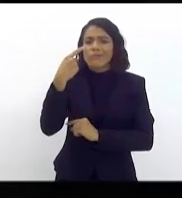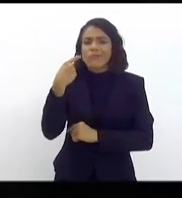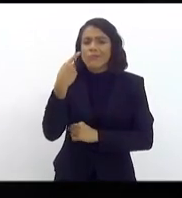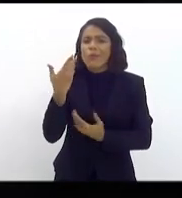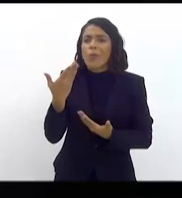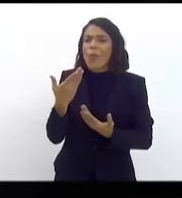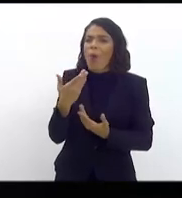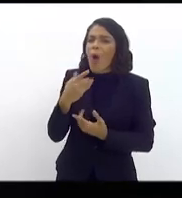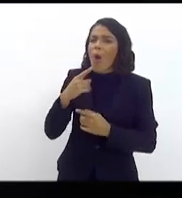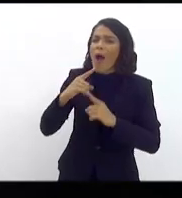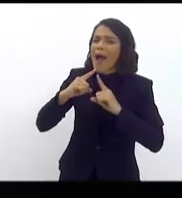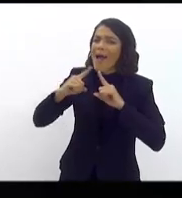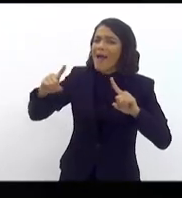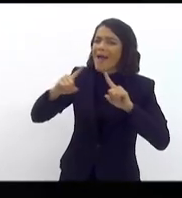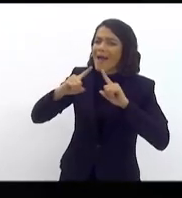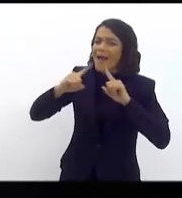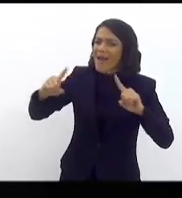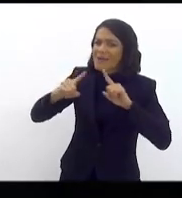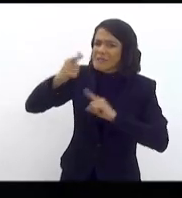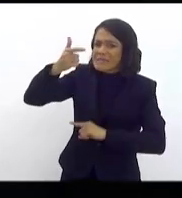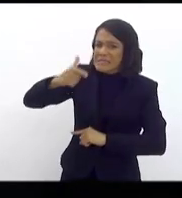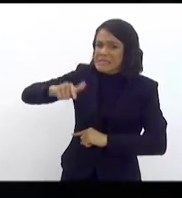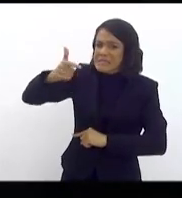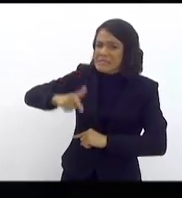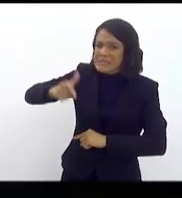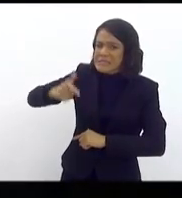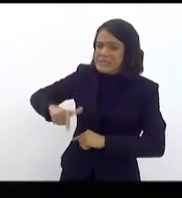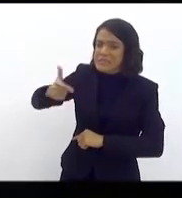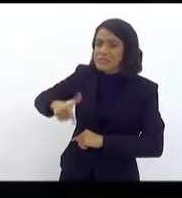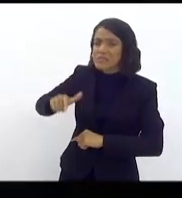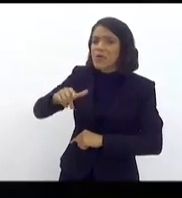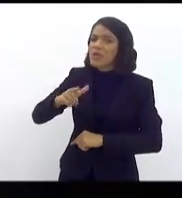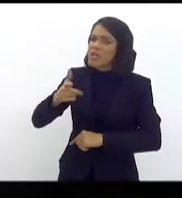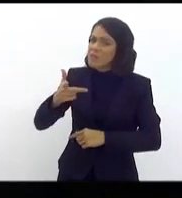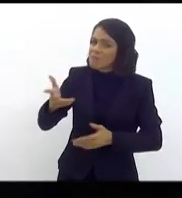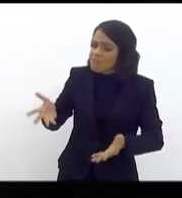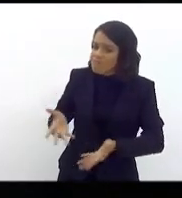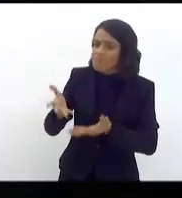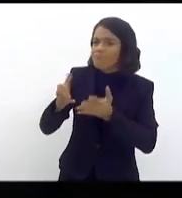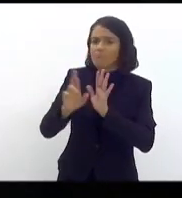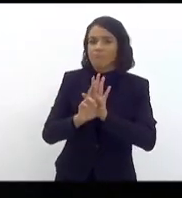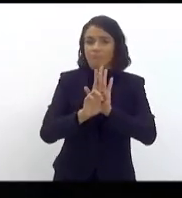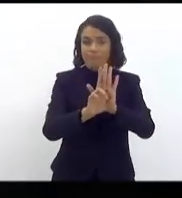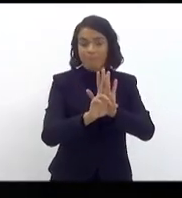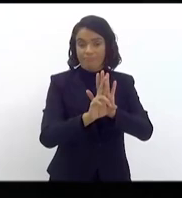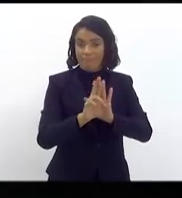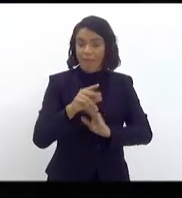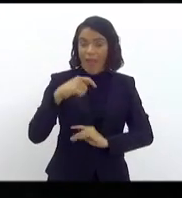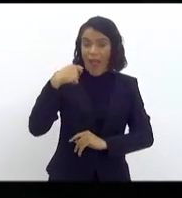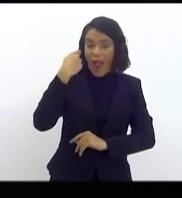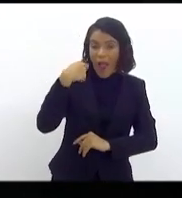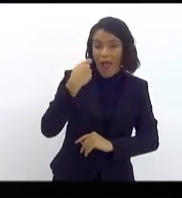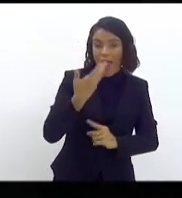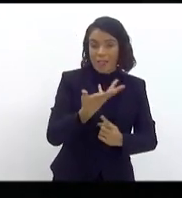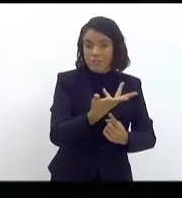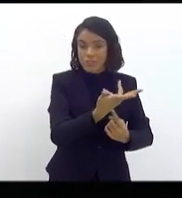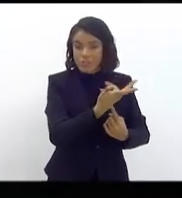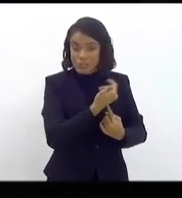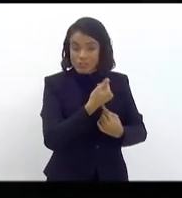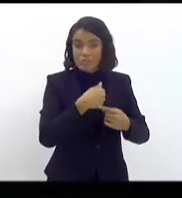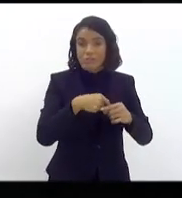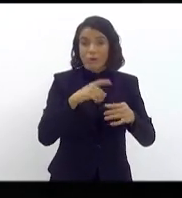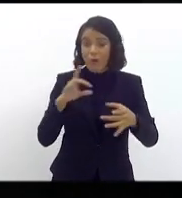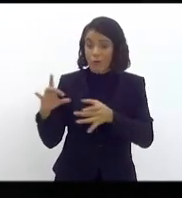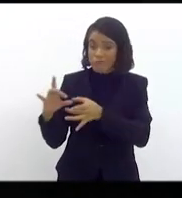maiores reclamações ou que tem movido o senhor a representar, sobretudo autores, artistas, com relação ou